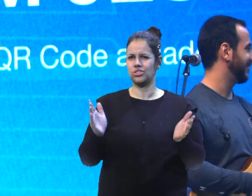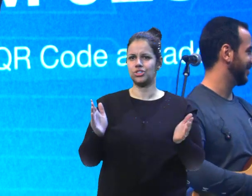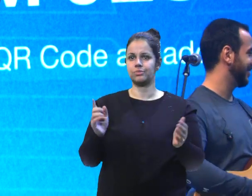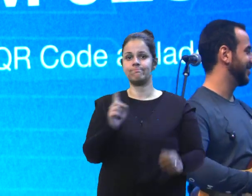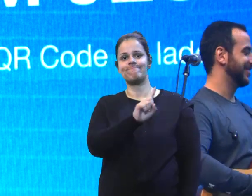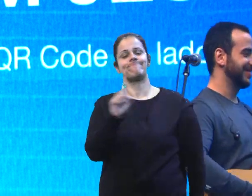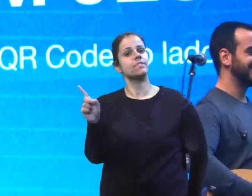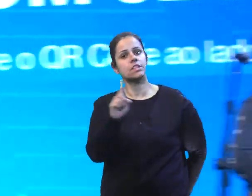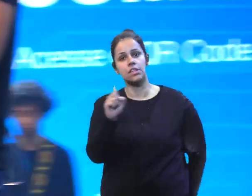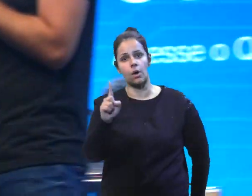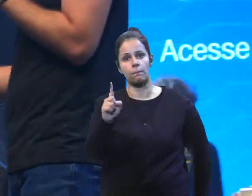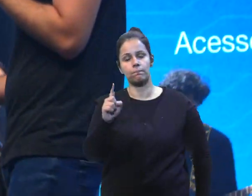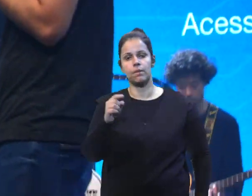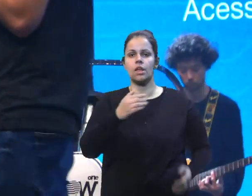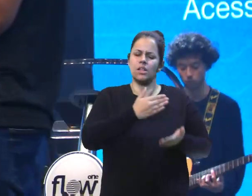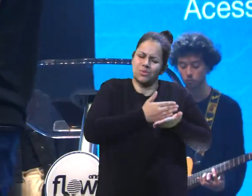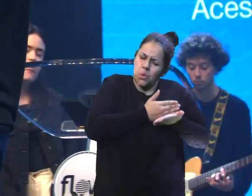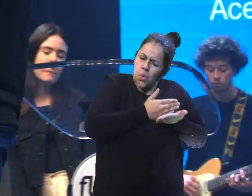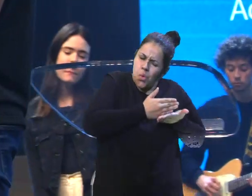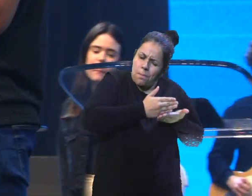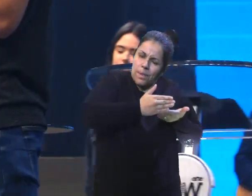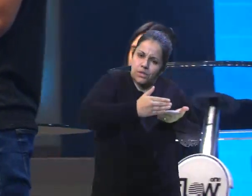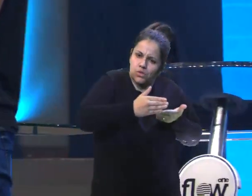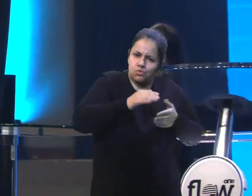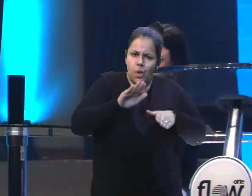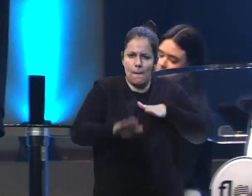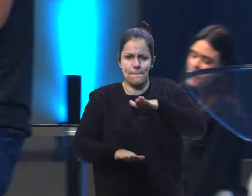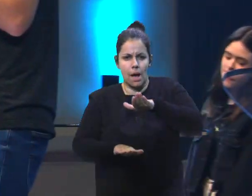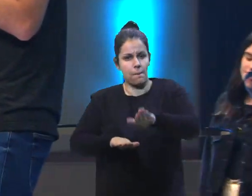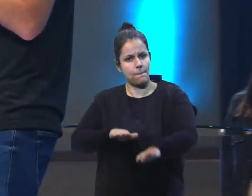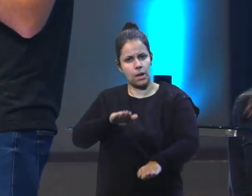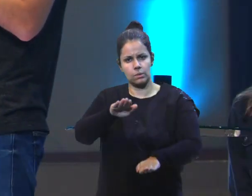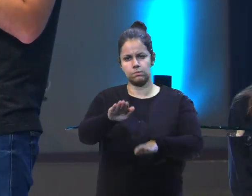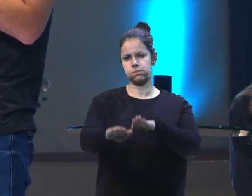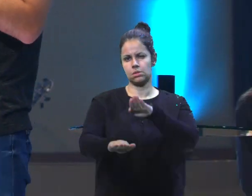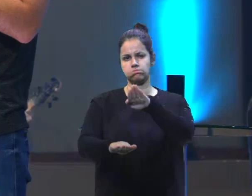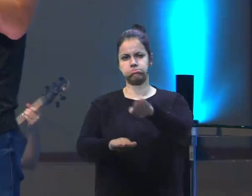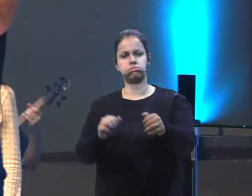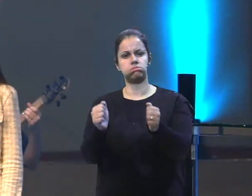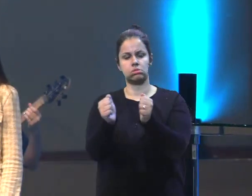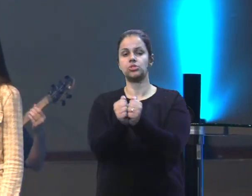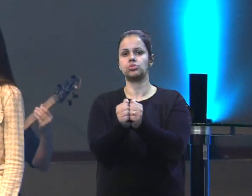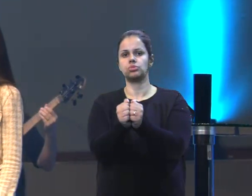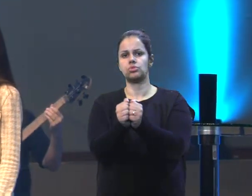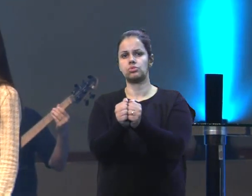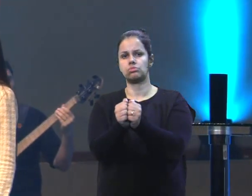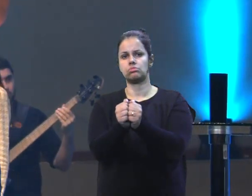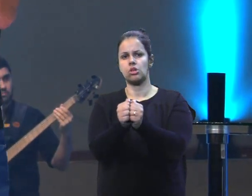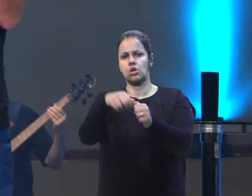Está na hora de dar um passo adiante. Está na hora de ir além.